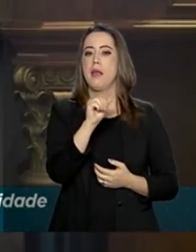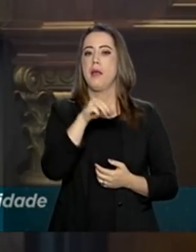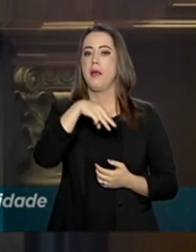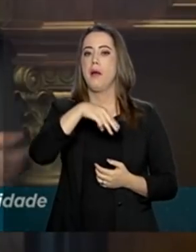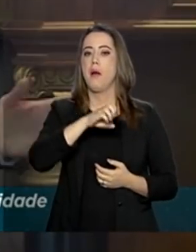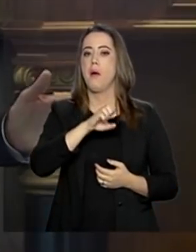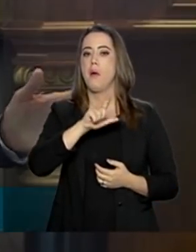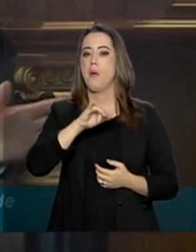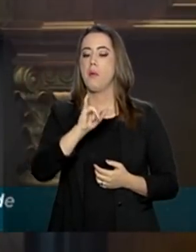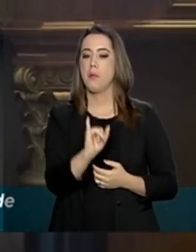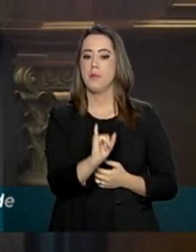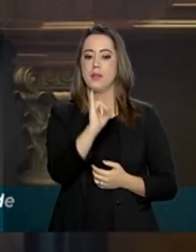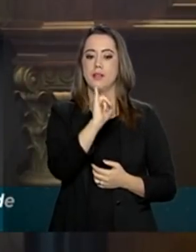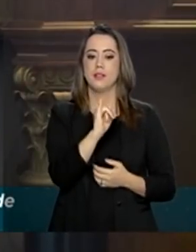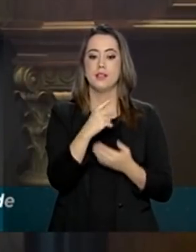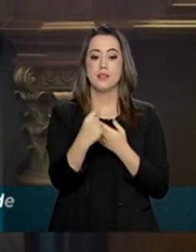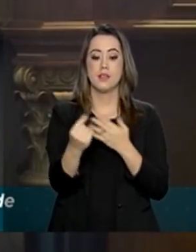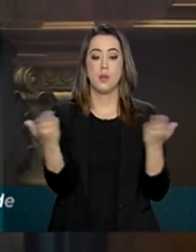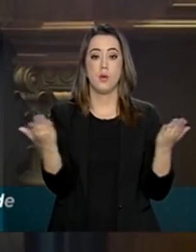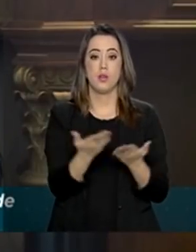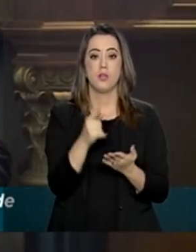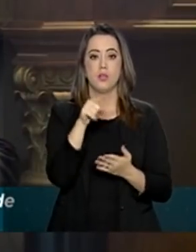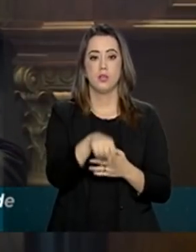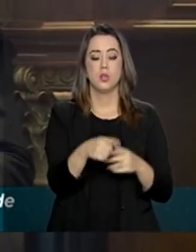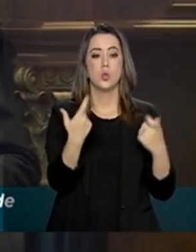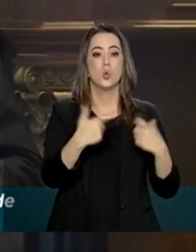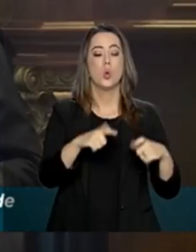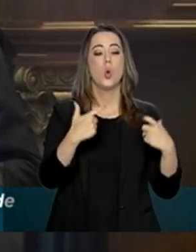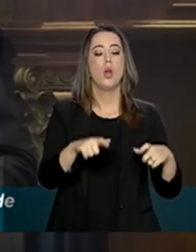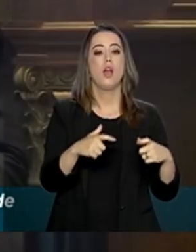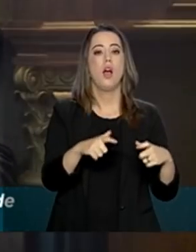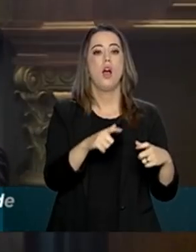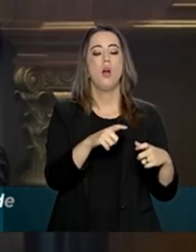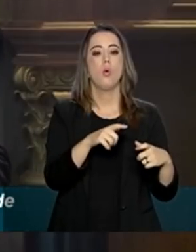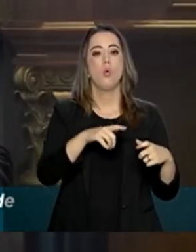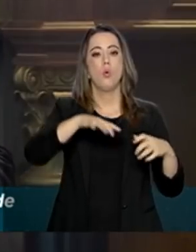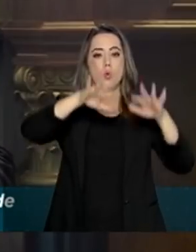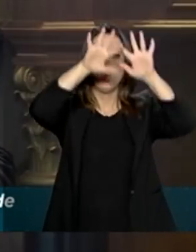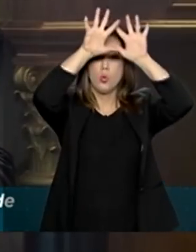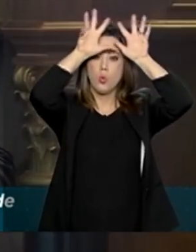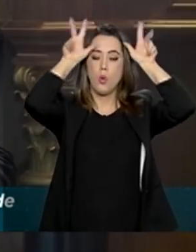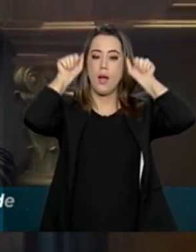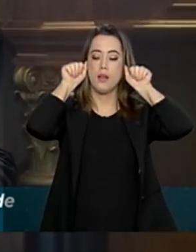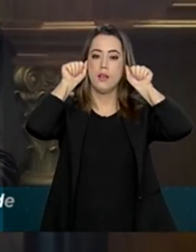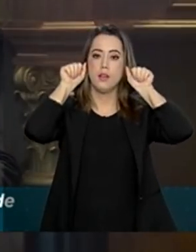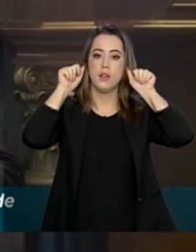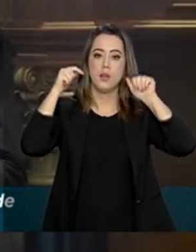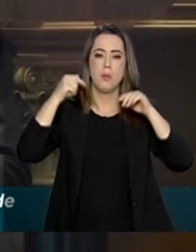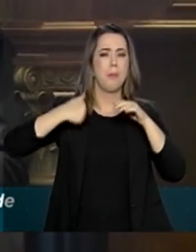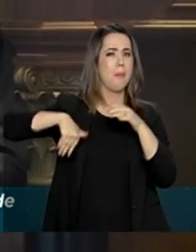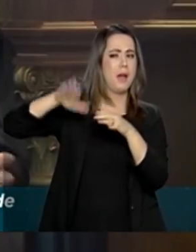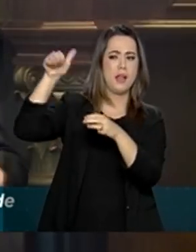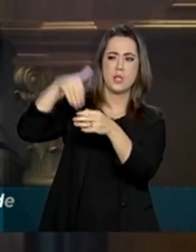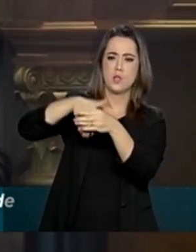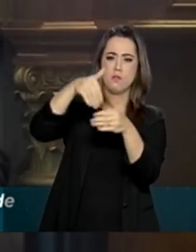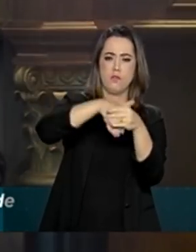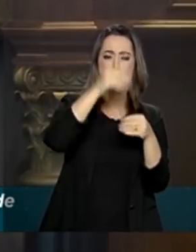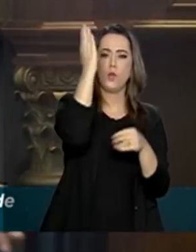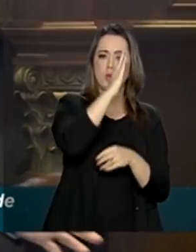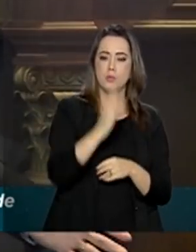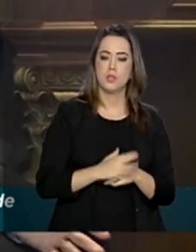do nosso, acabou de sair, estado do Acre, o estado onde tive um dos maiores percentuais de votos no Brasil. Temos